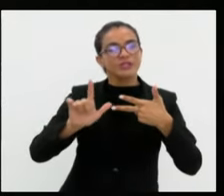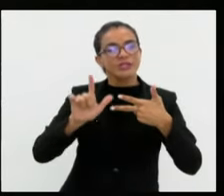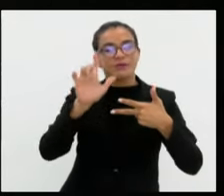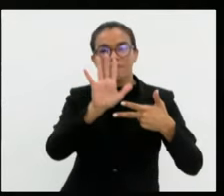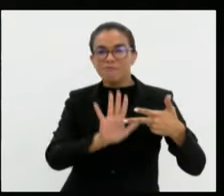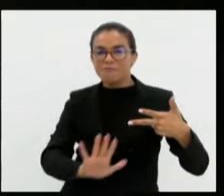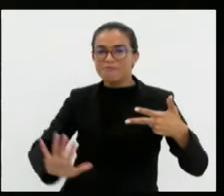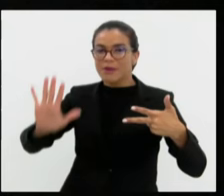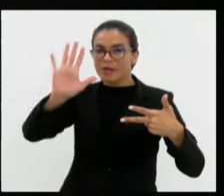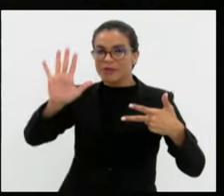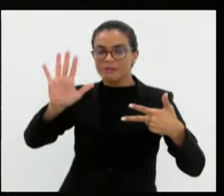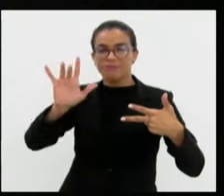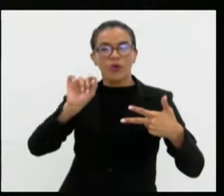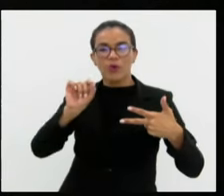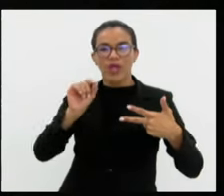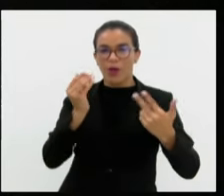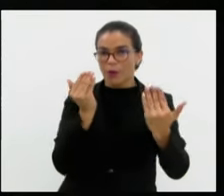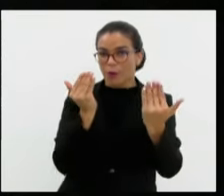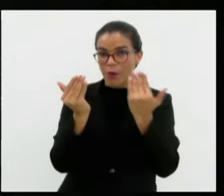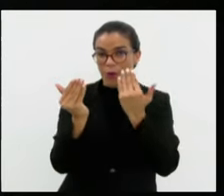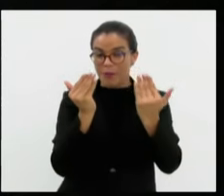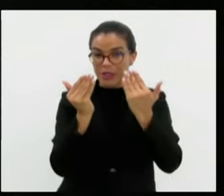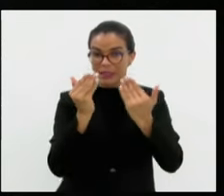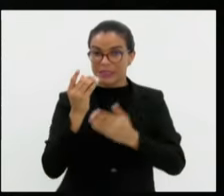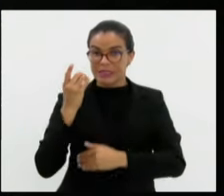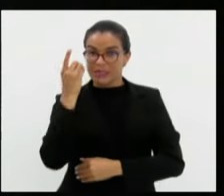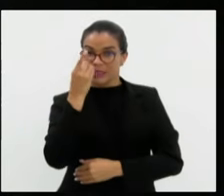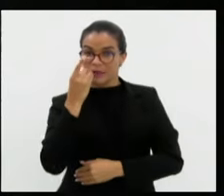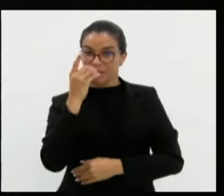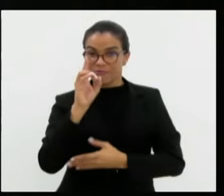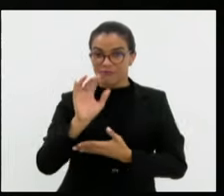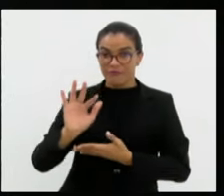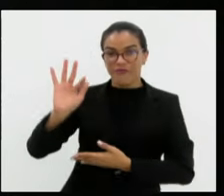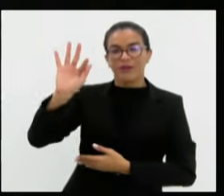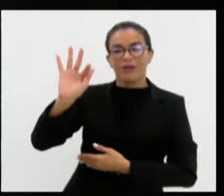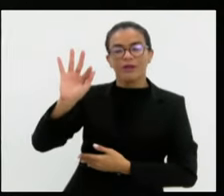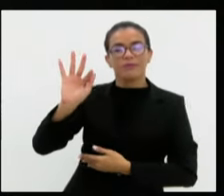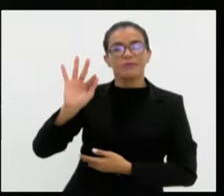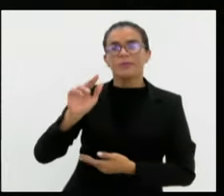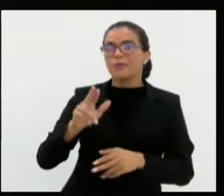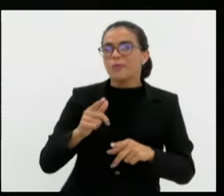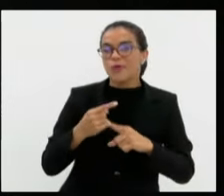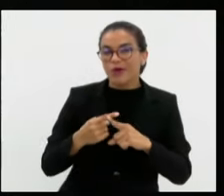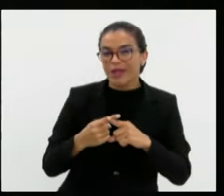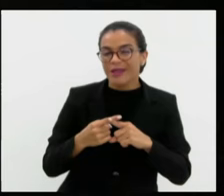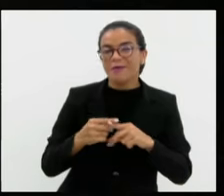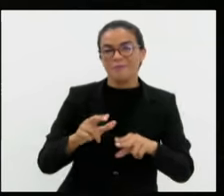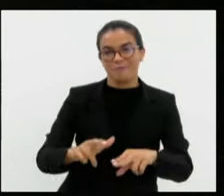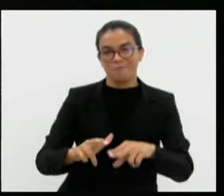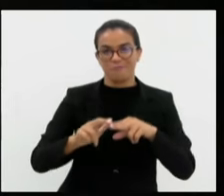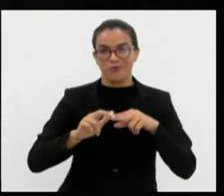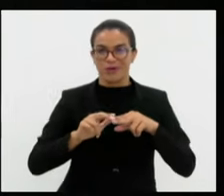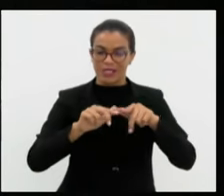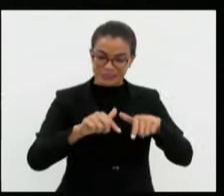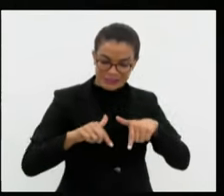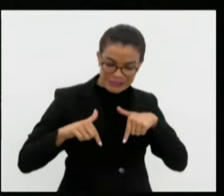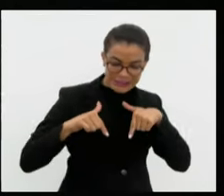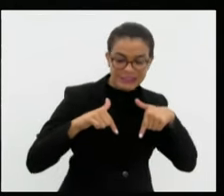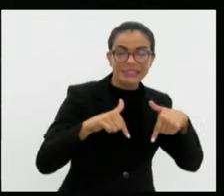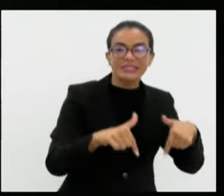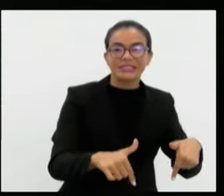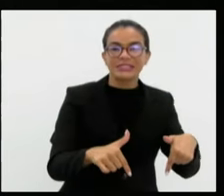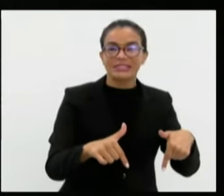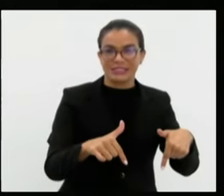e equiparado aos deputados federais, isso se deve, em boa medida, à